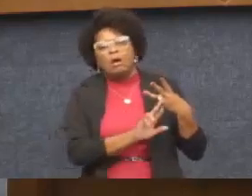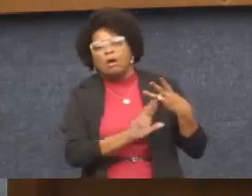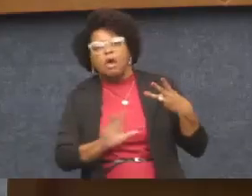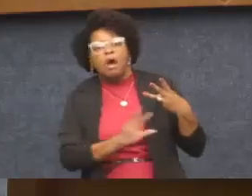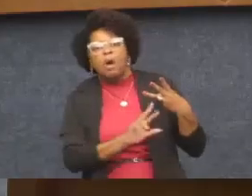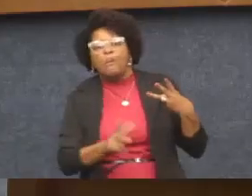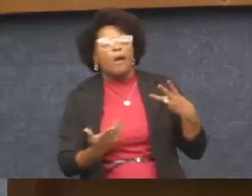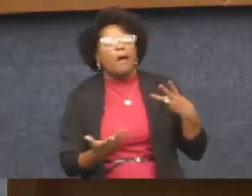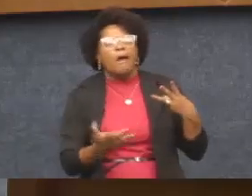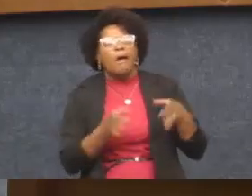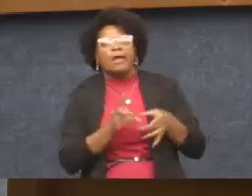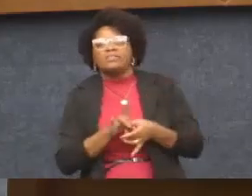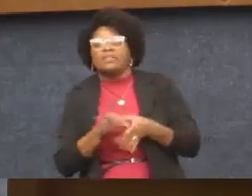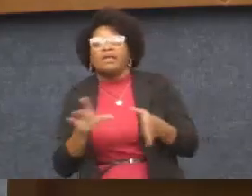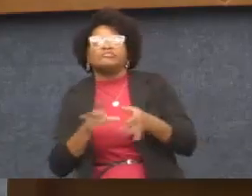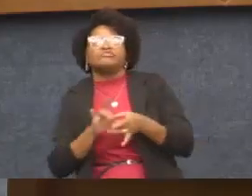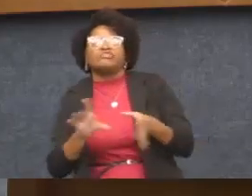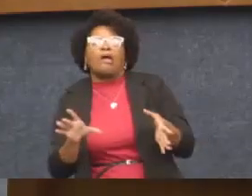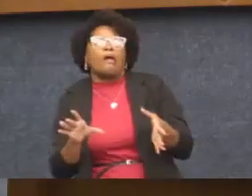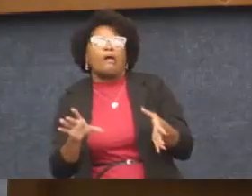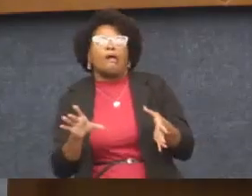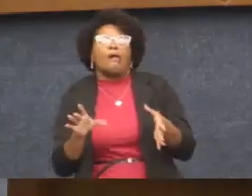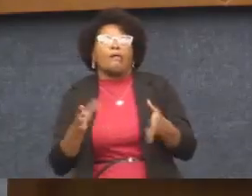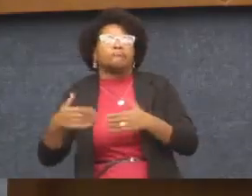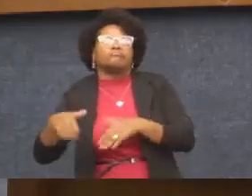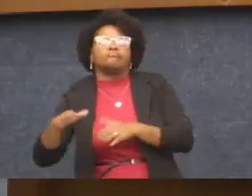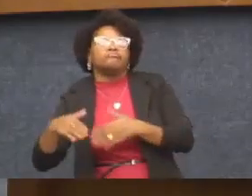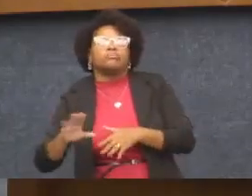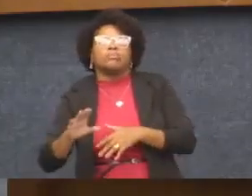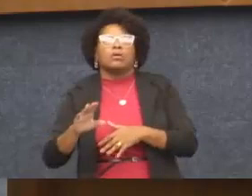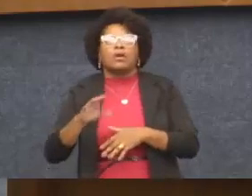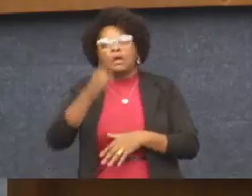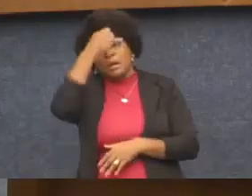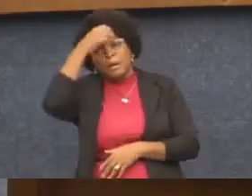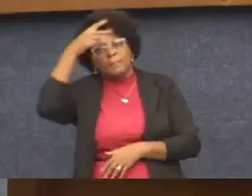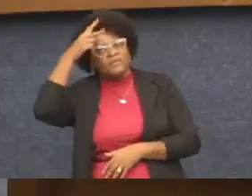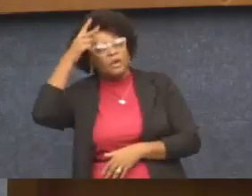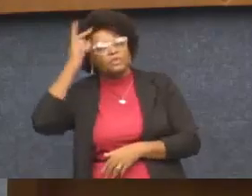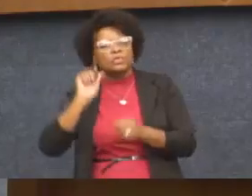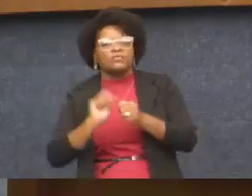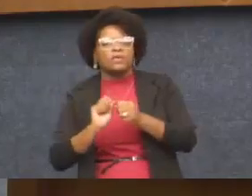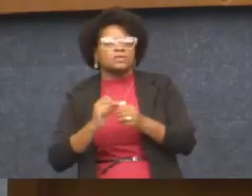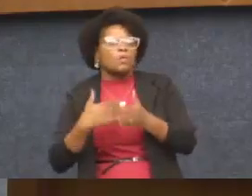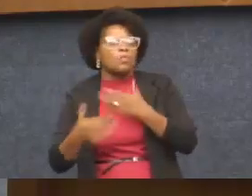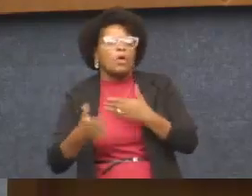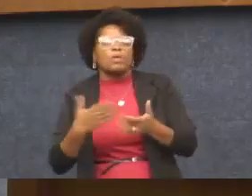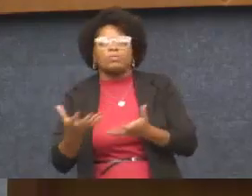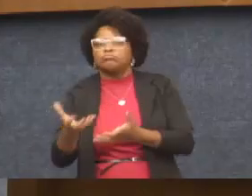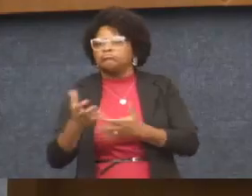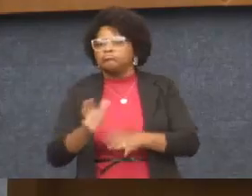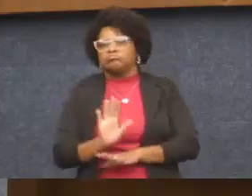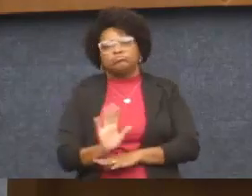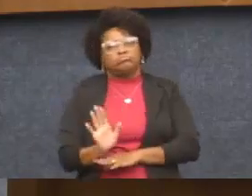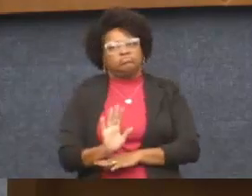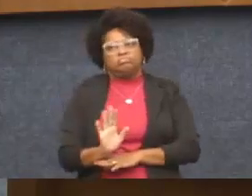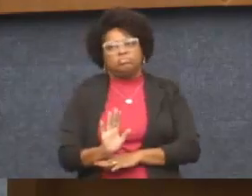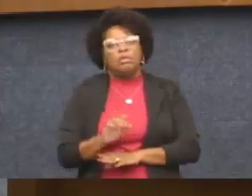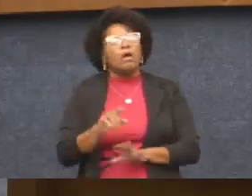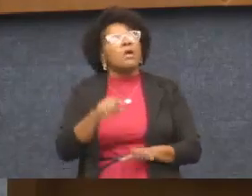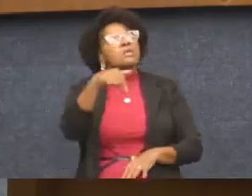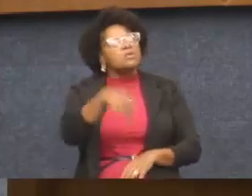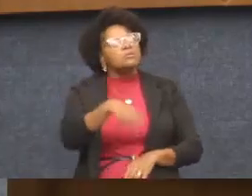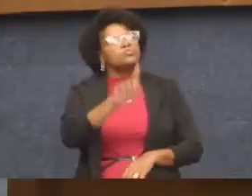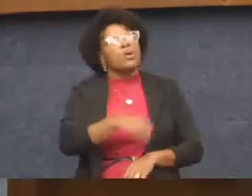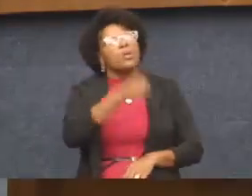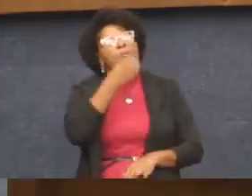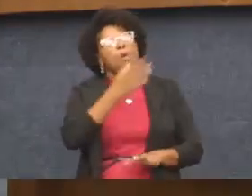deixar margens de suplementação gigantes, de forma que a Prefeitura tenha um cheque em branco para poder fazer o que quiser. Esse aqui é o bom exemplo.